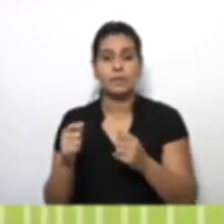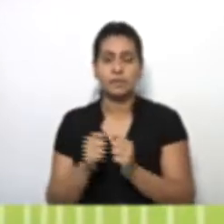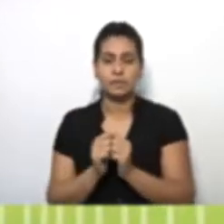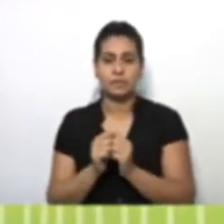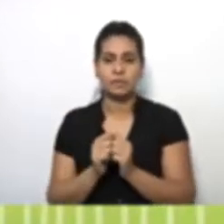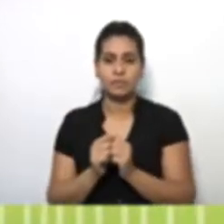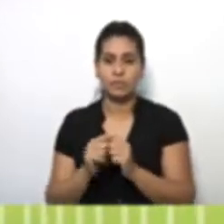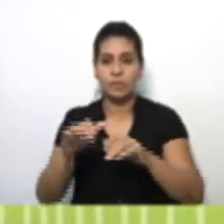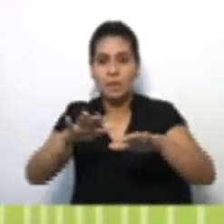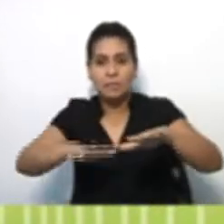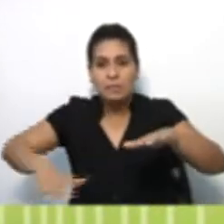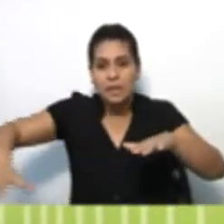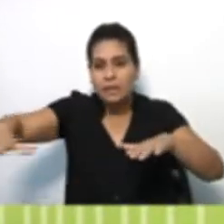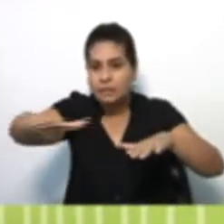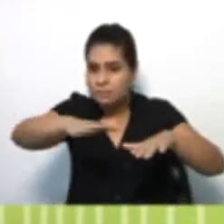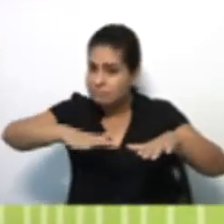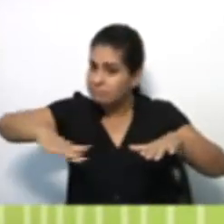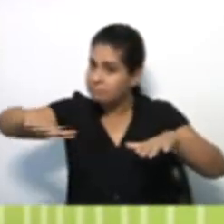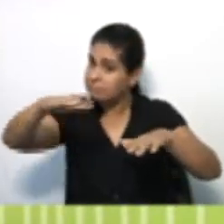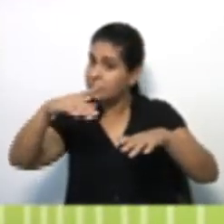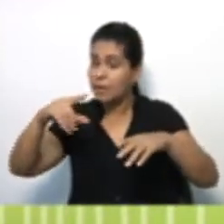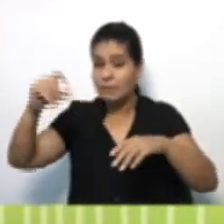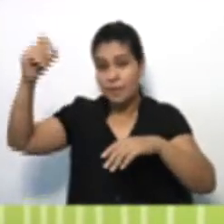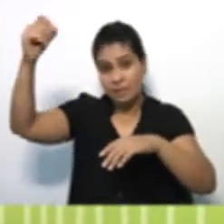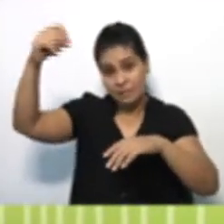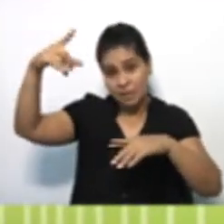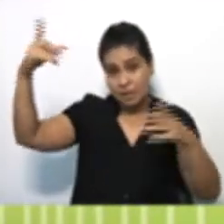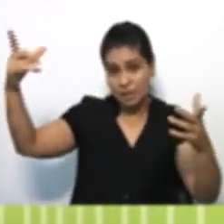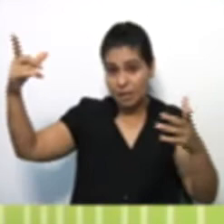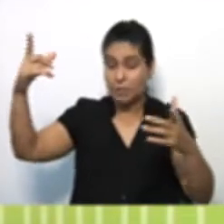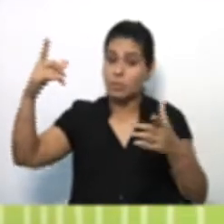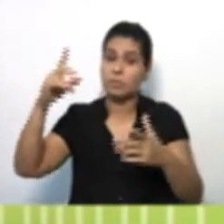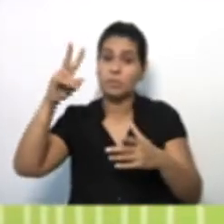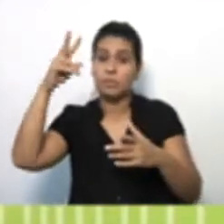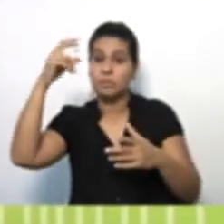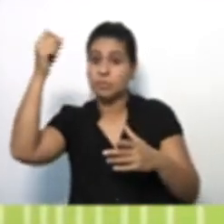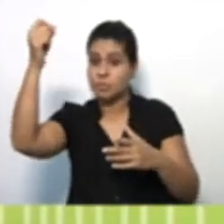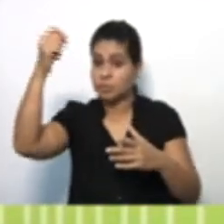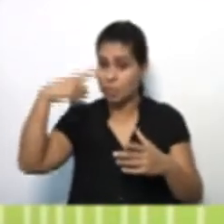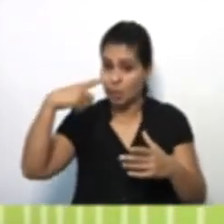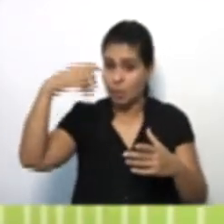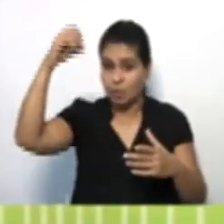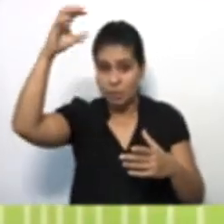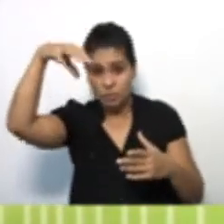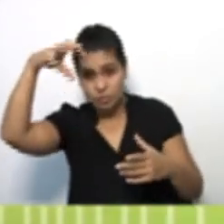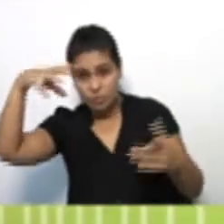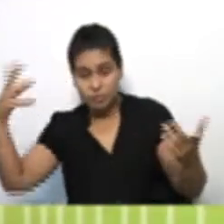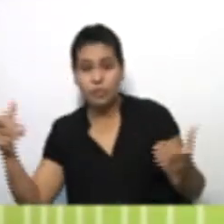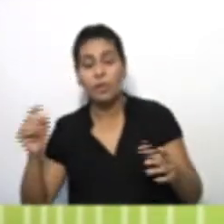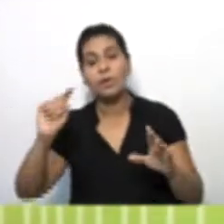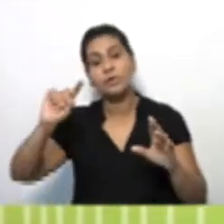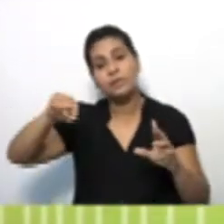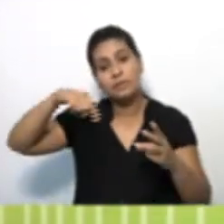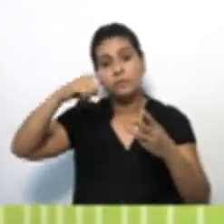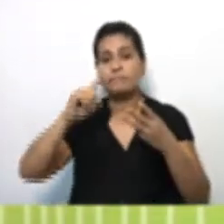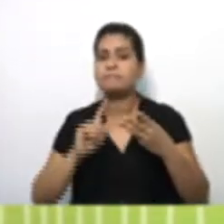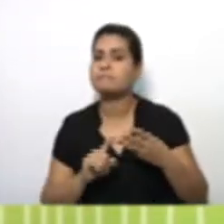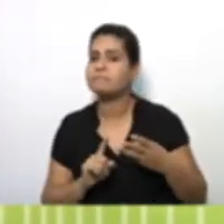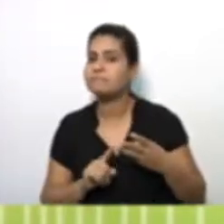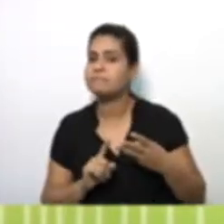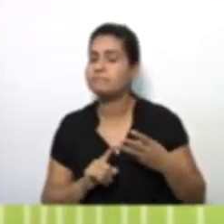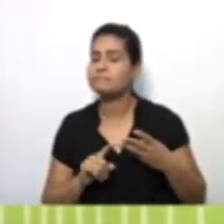parte de ambiente mais externo, de previsão do tempo, de entre safra, né, da sazonalidade, e depois começou a trabalhar